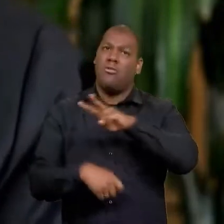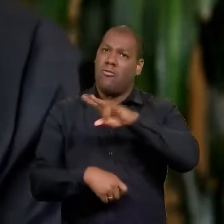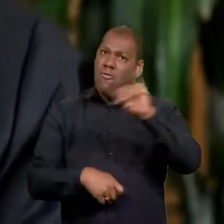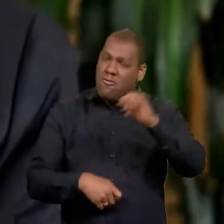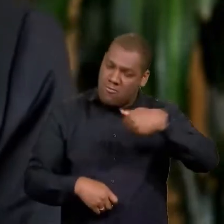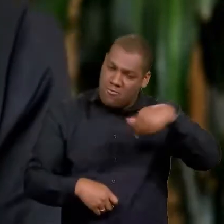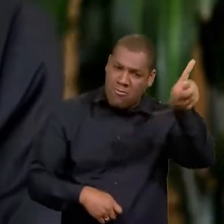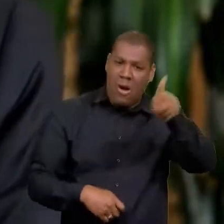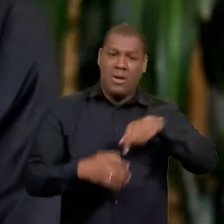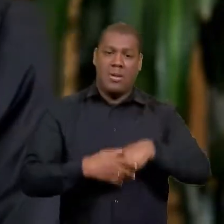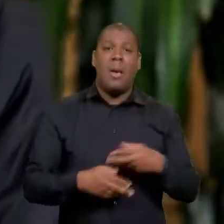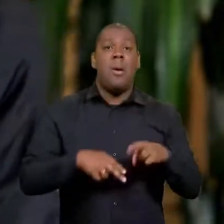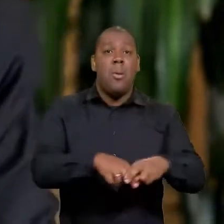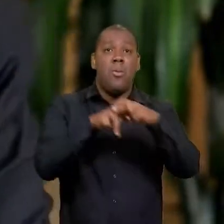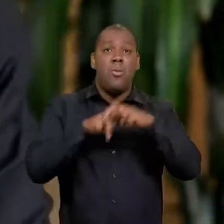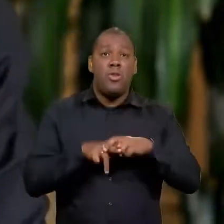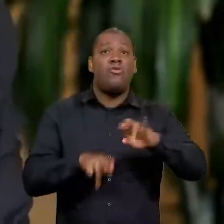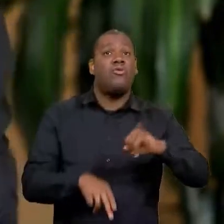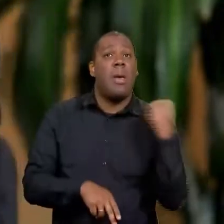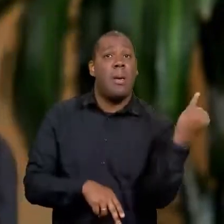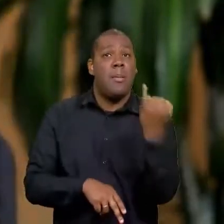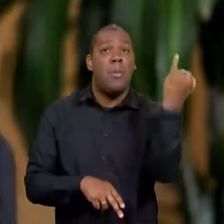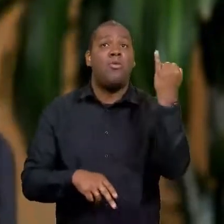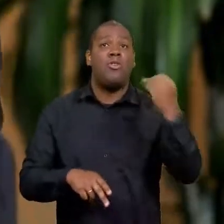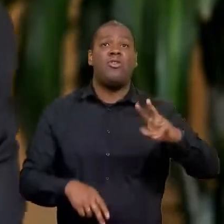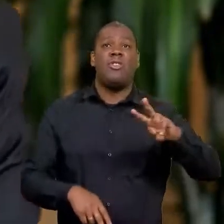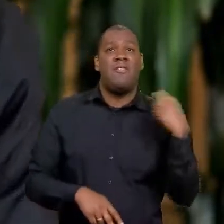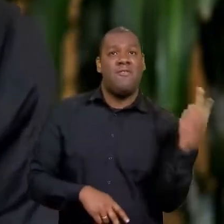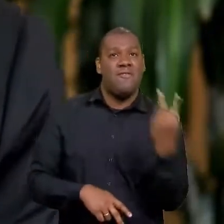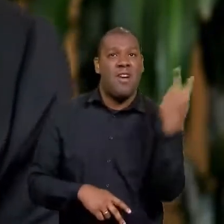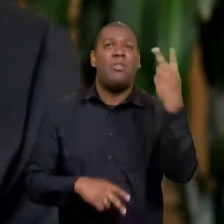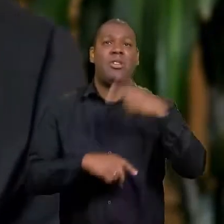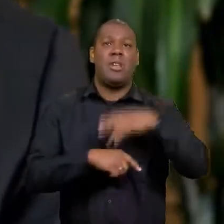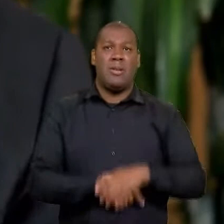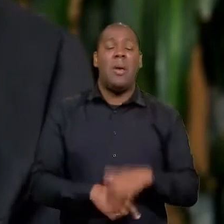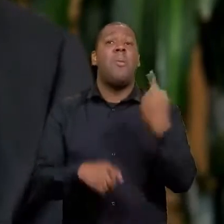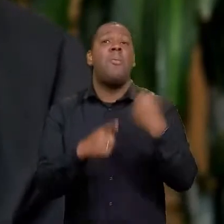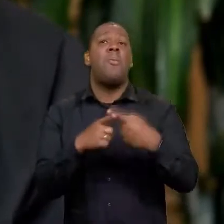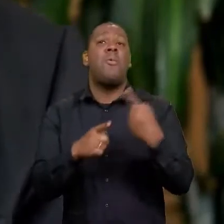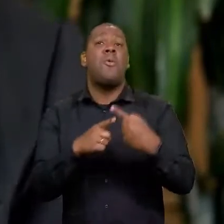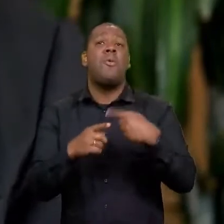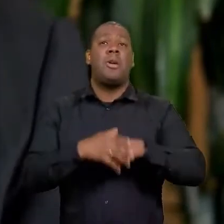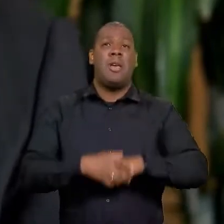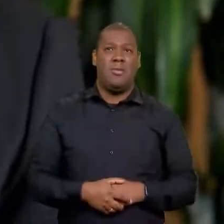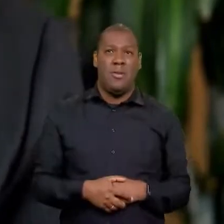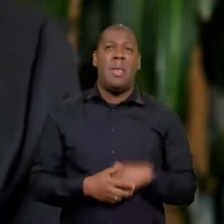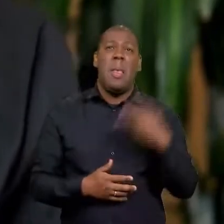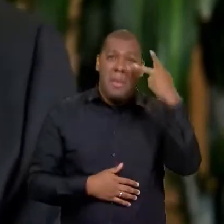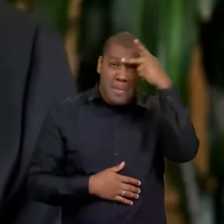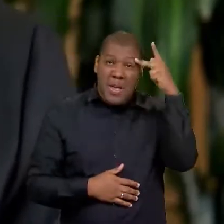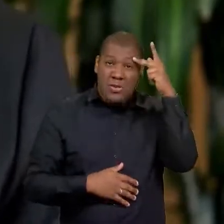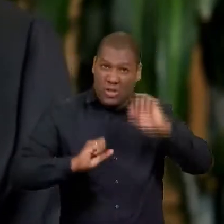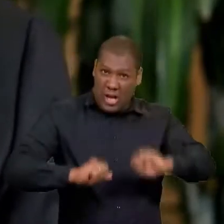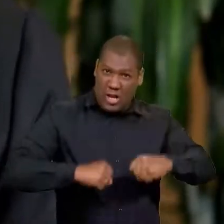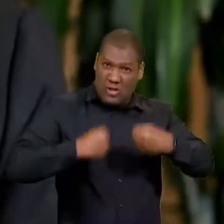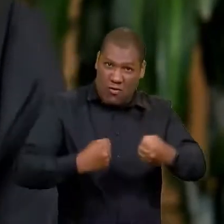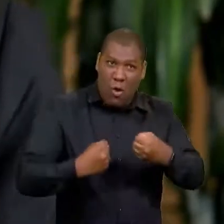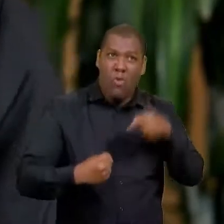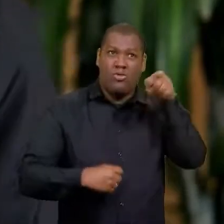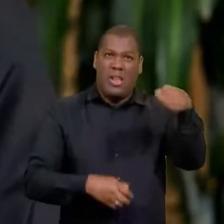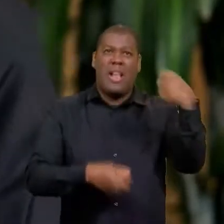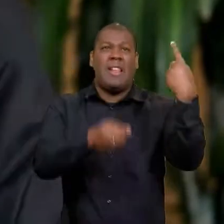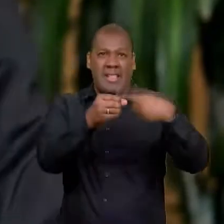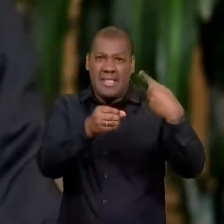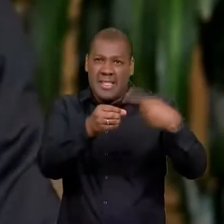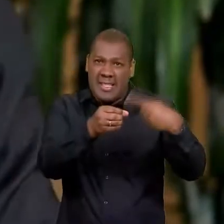valorizar, porque as pessoas que se dispõem aí, essas pessoas vão ter que ser remuneradas, vão ter que ser reconhecidas pelo governo,